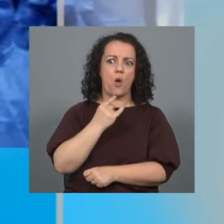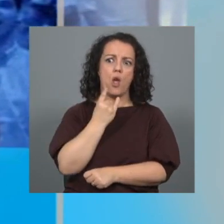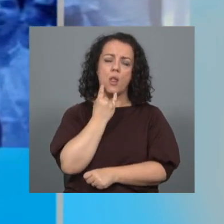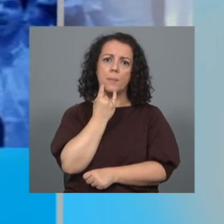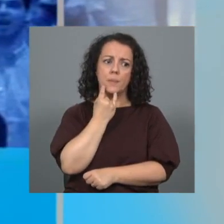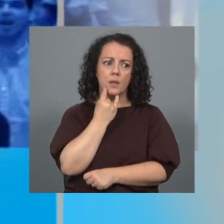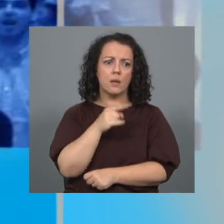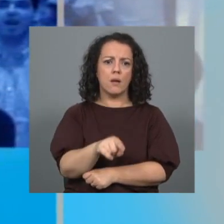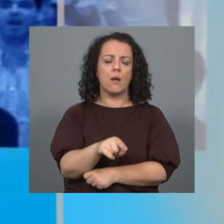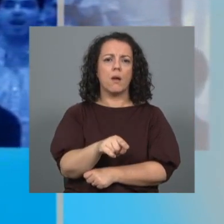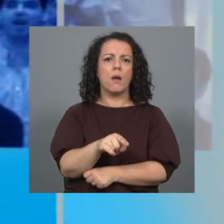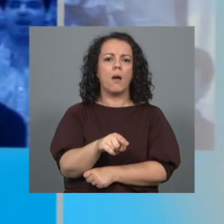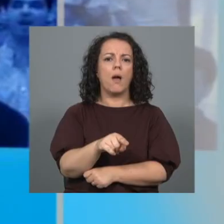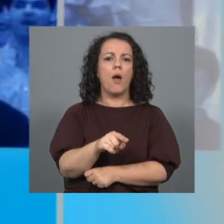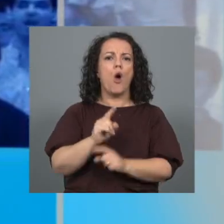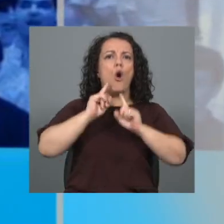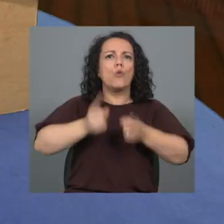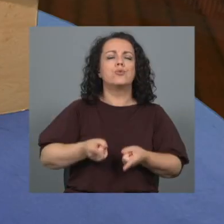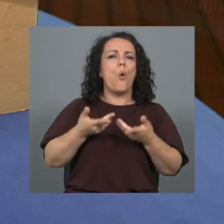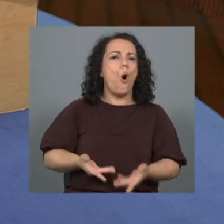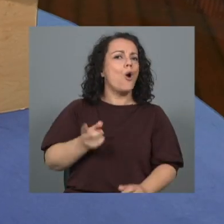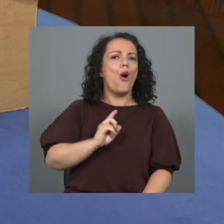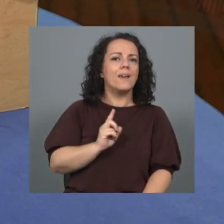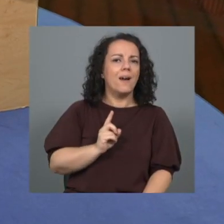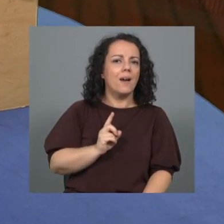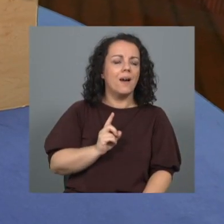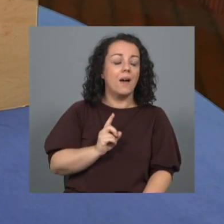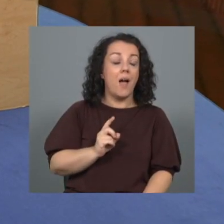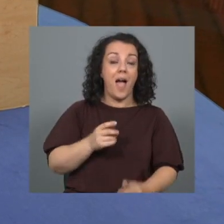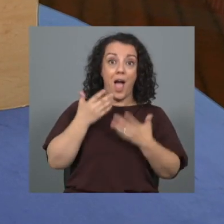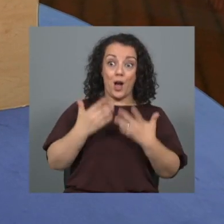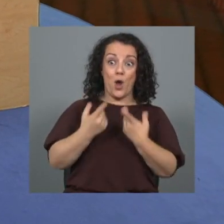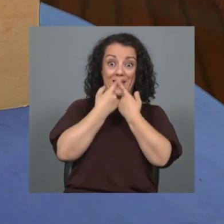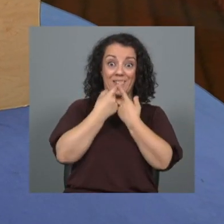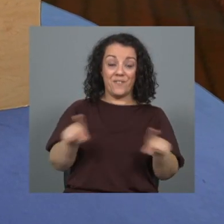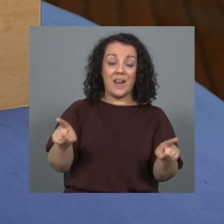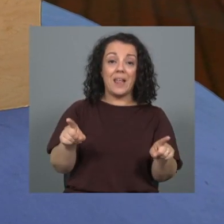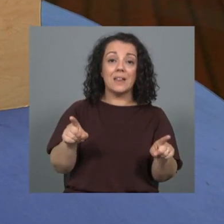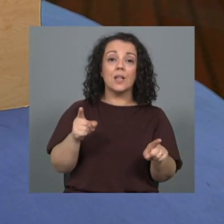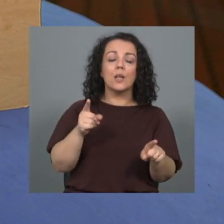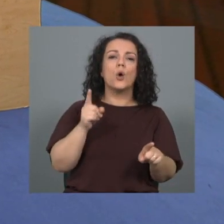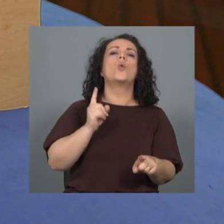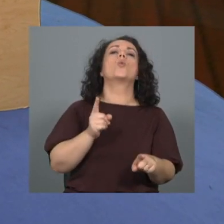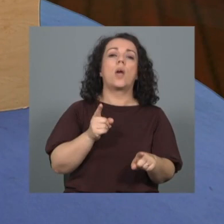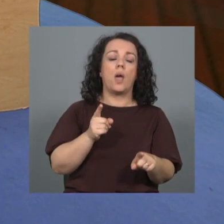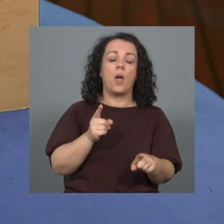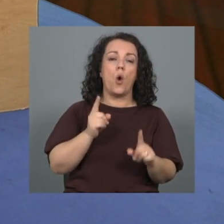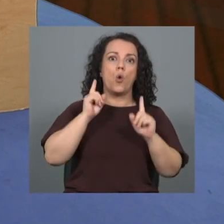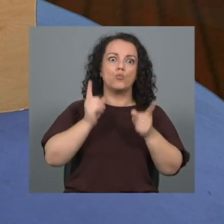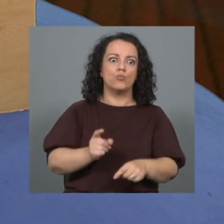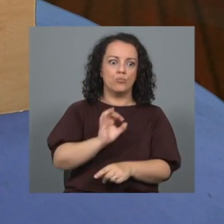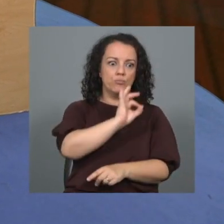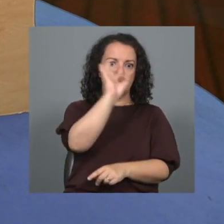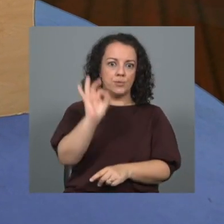não apareceram agora. O que se tornou diferente foi que passou a ter uma incidência